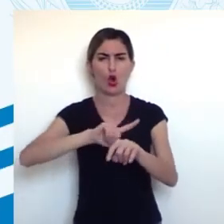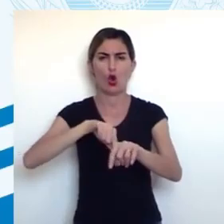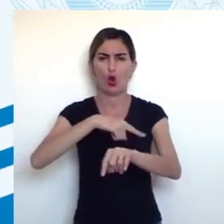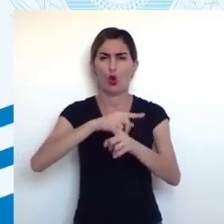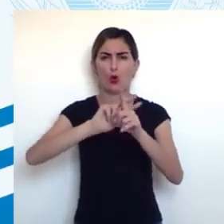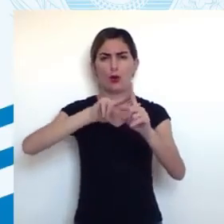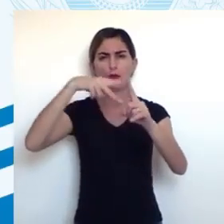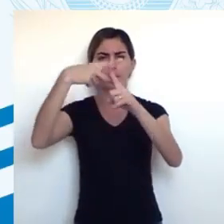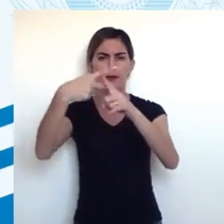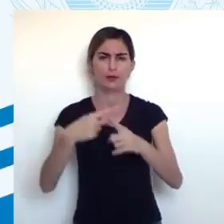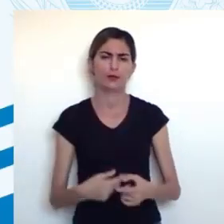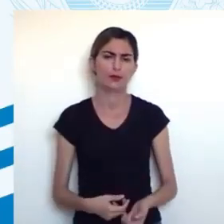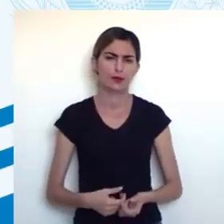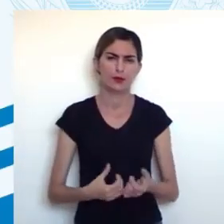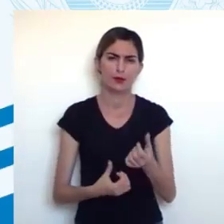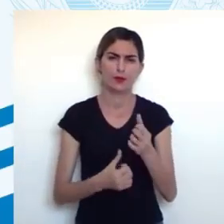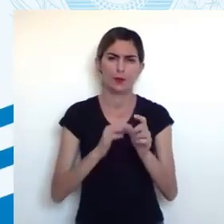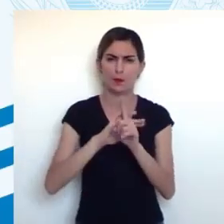extra,